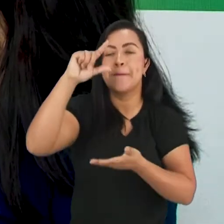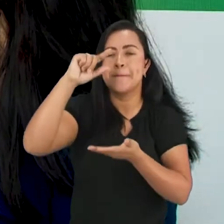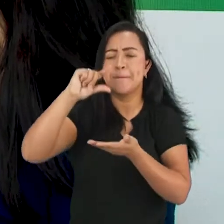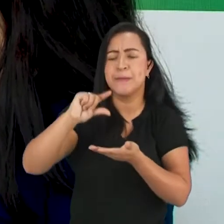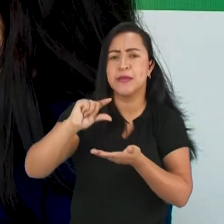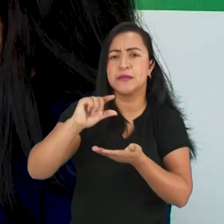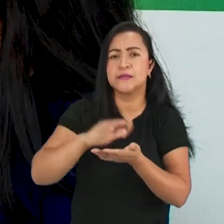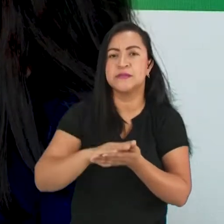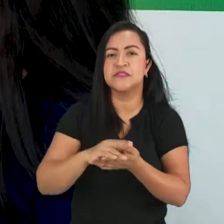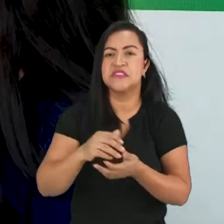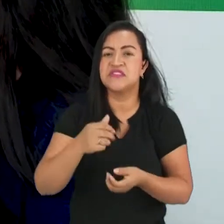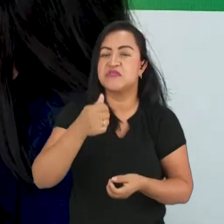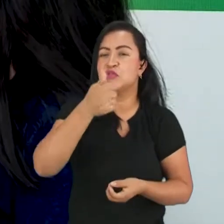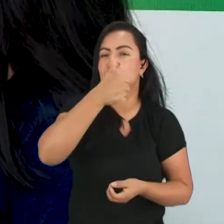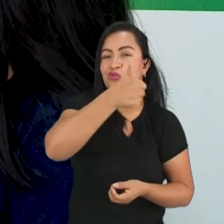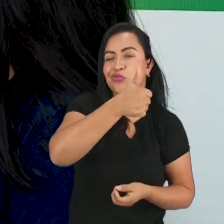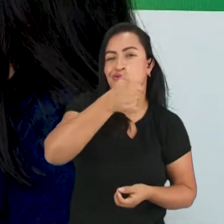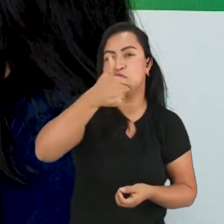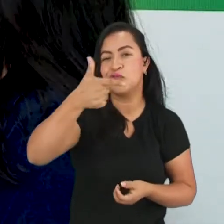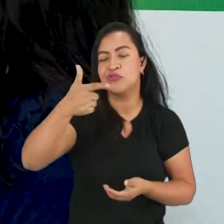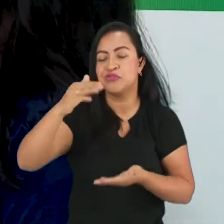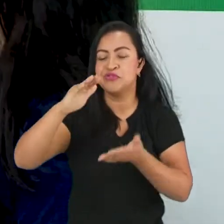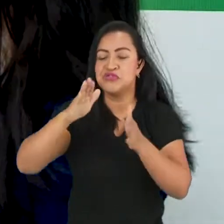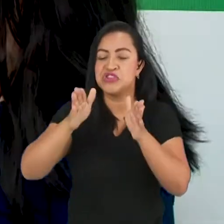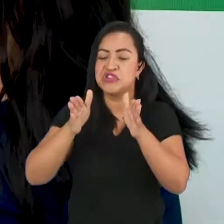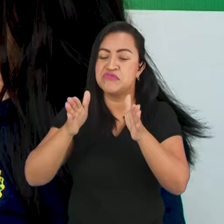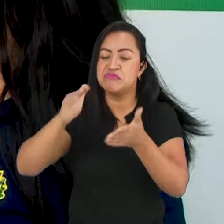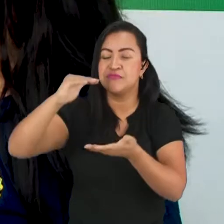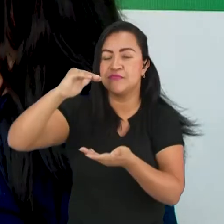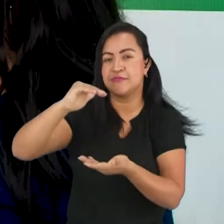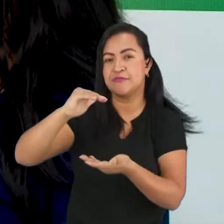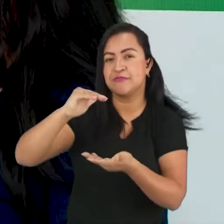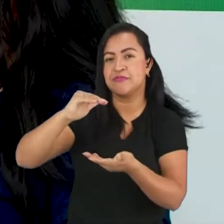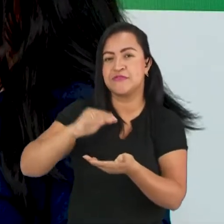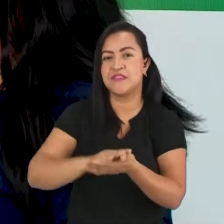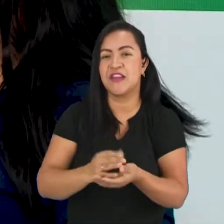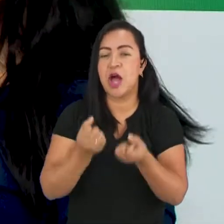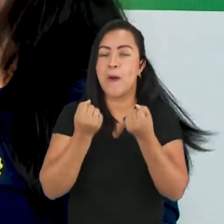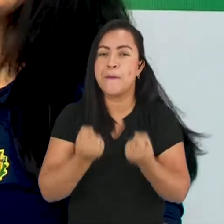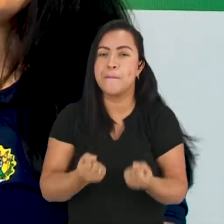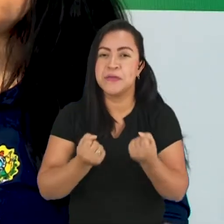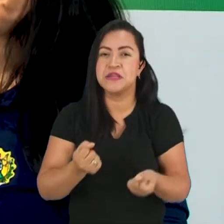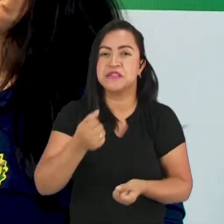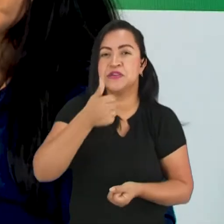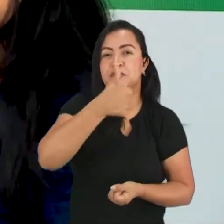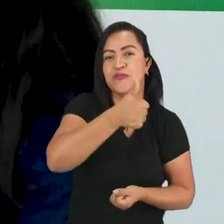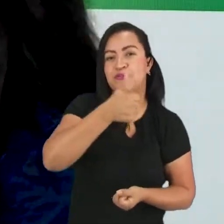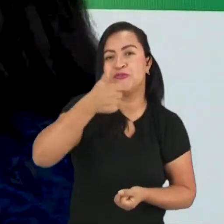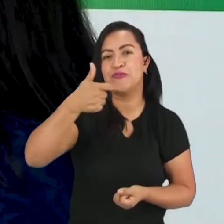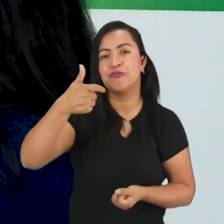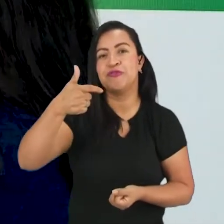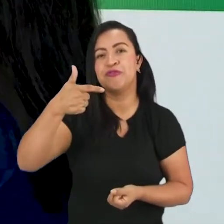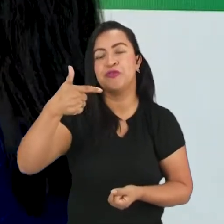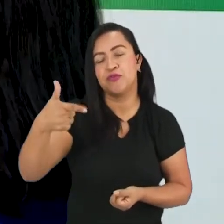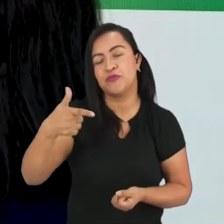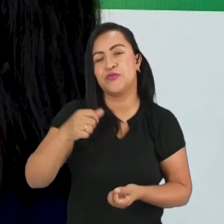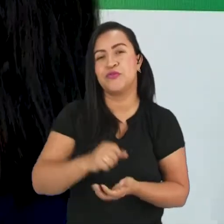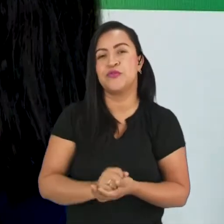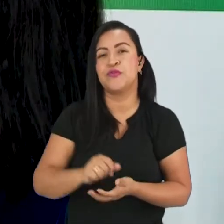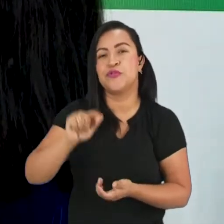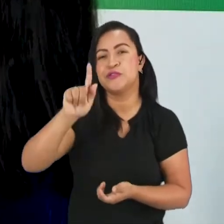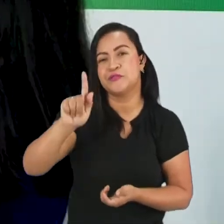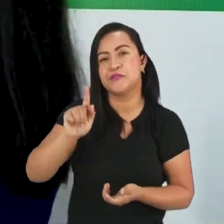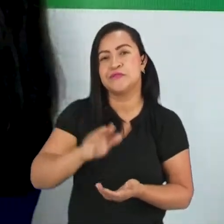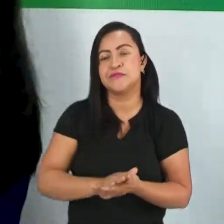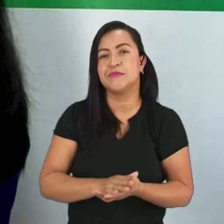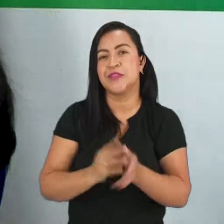que não passa dos 12 centímetros de comprimento e pesa 12 gramas. Então, olha só. Eu vou destacar aqui com